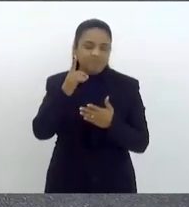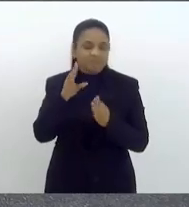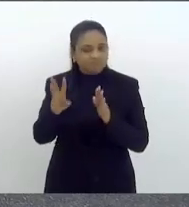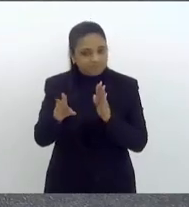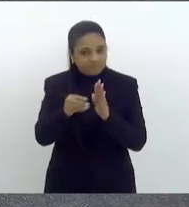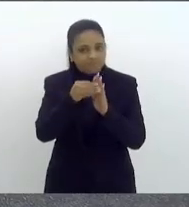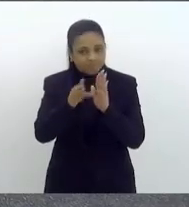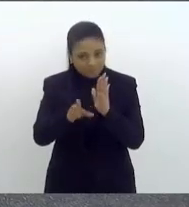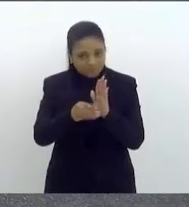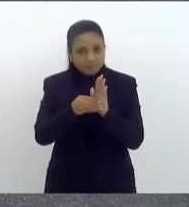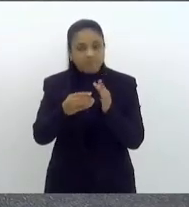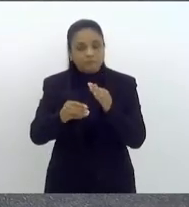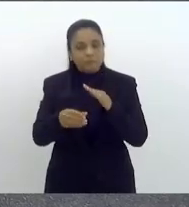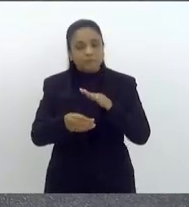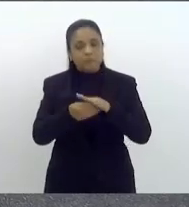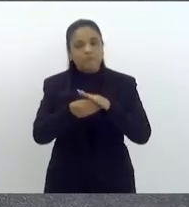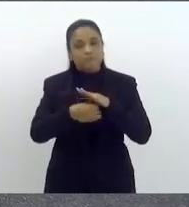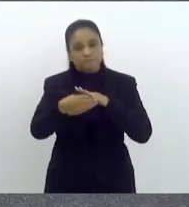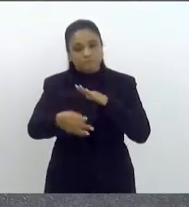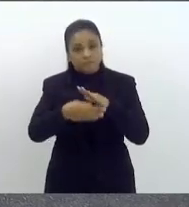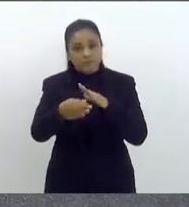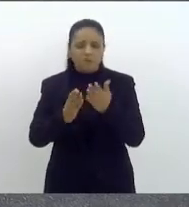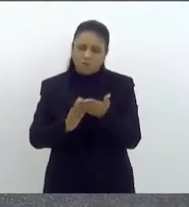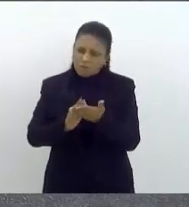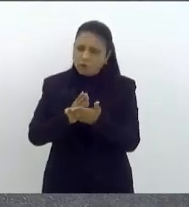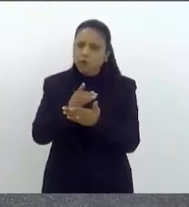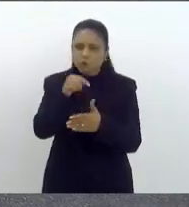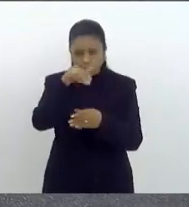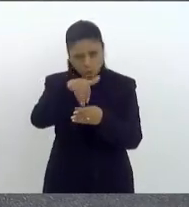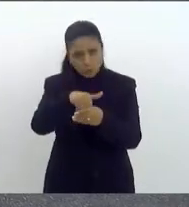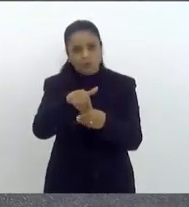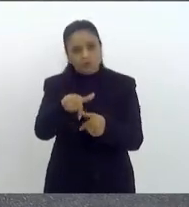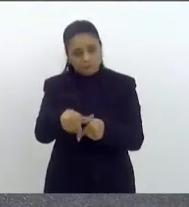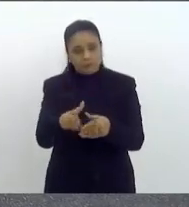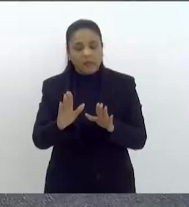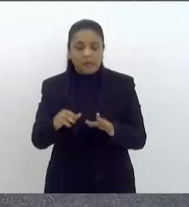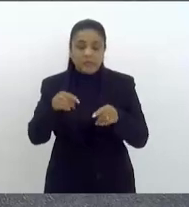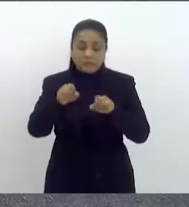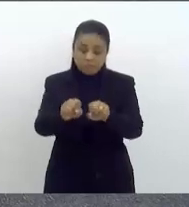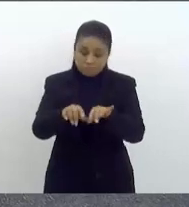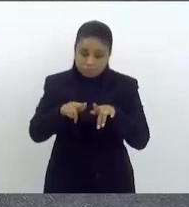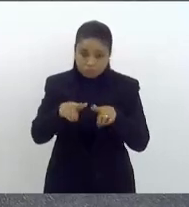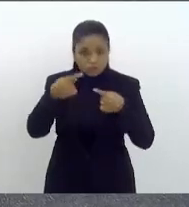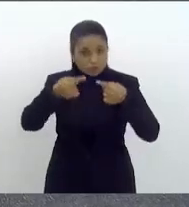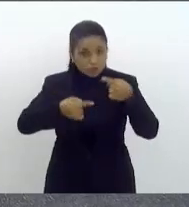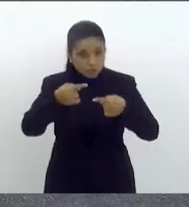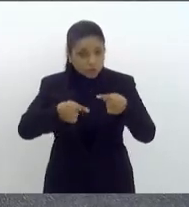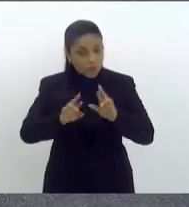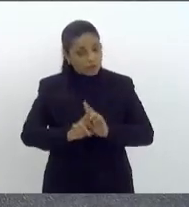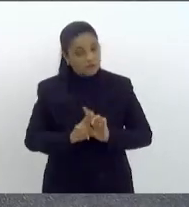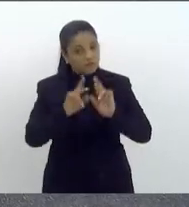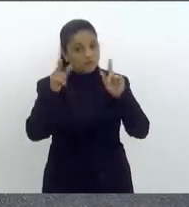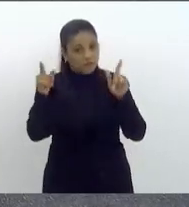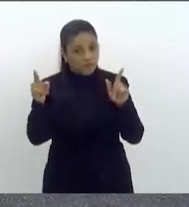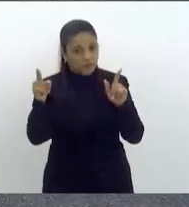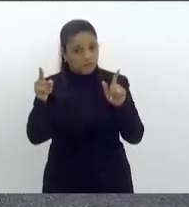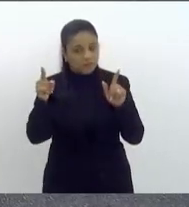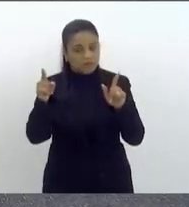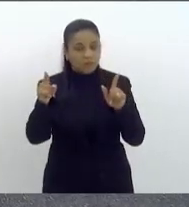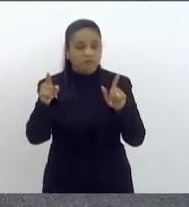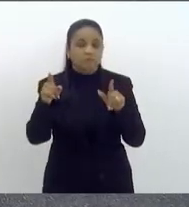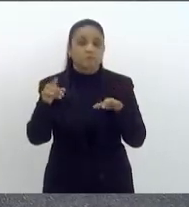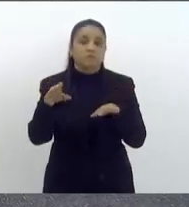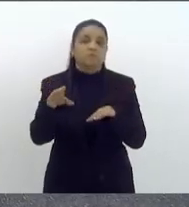que vossa excelência voltou favorável aqui no plenário é uma discussão do mérito não é a mesma da discussão da